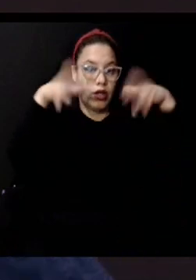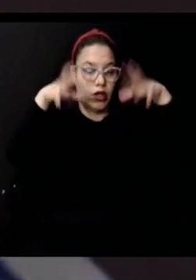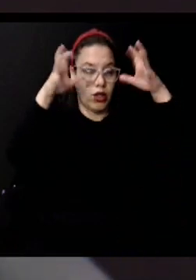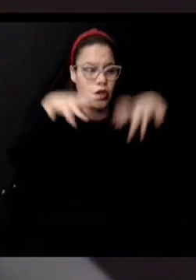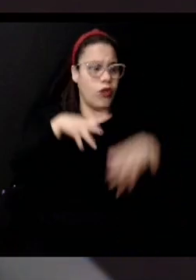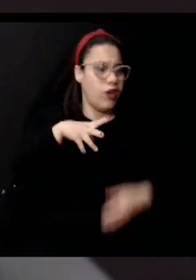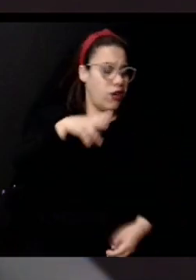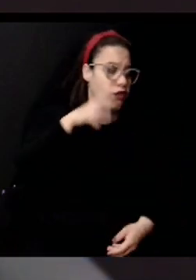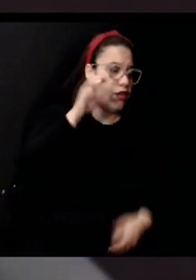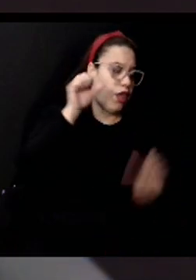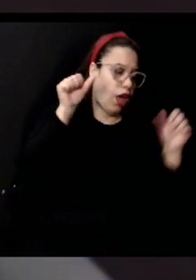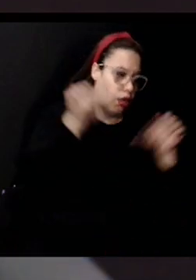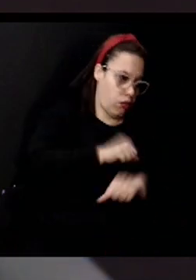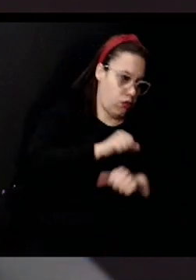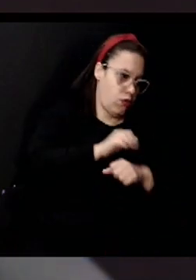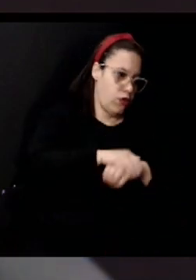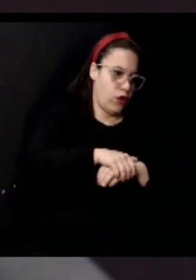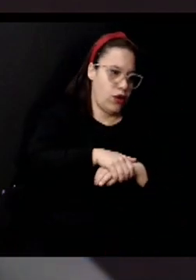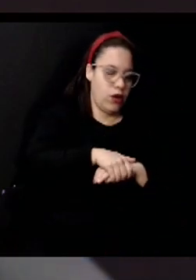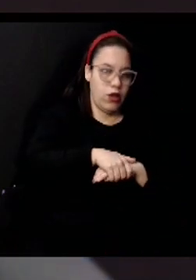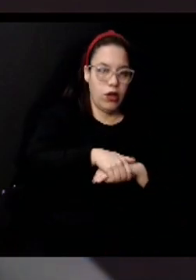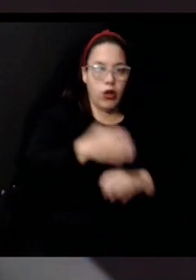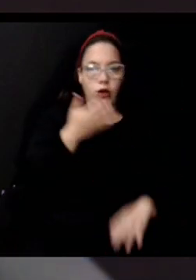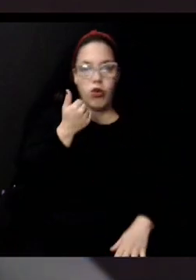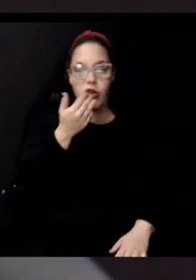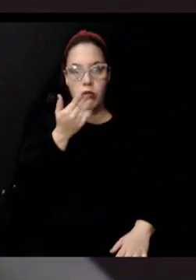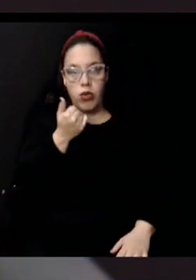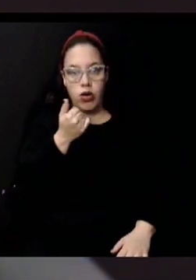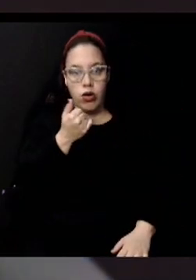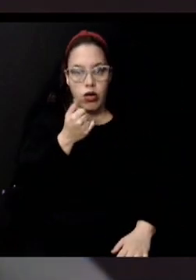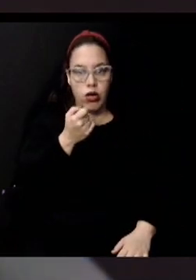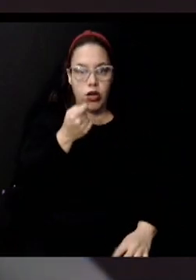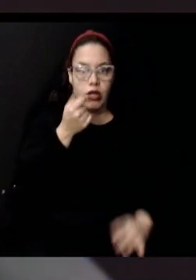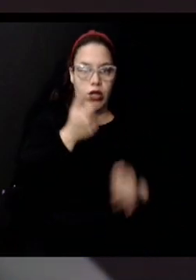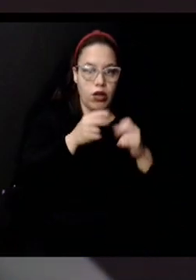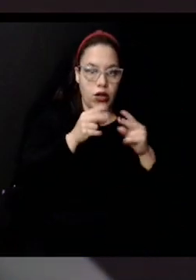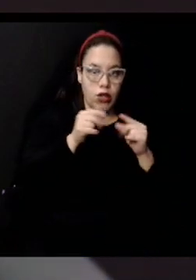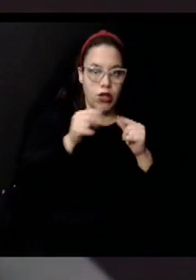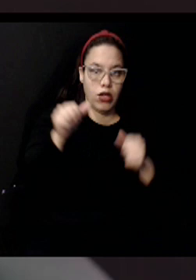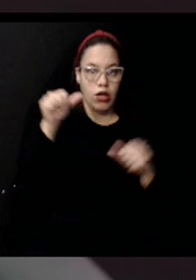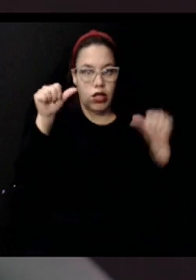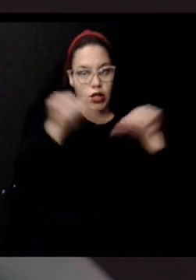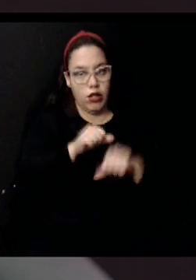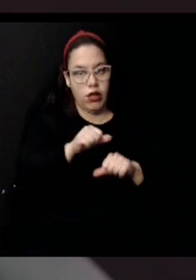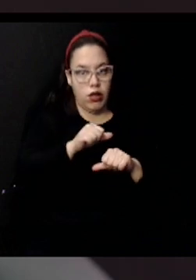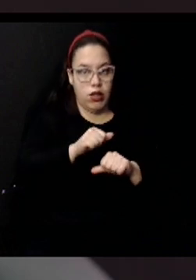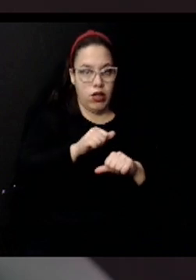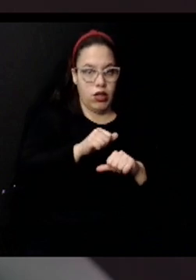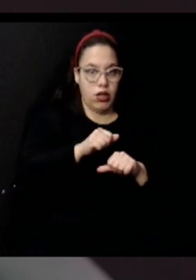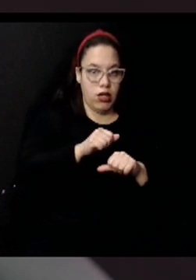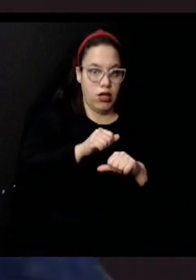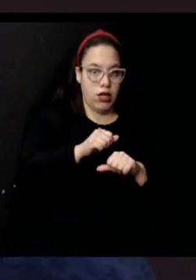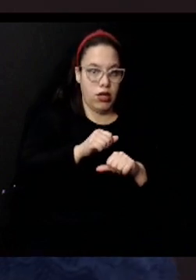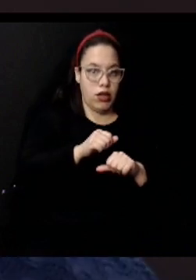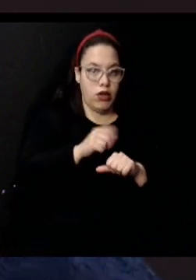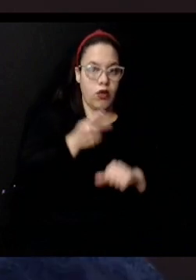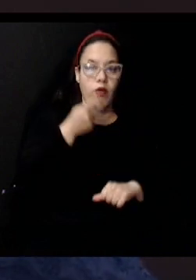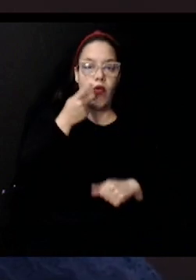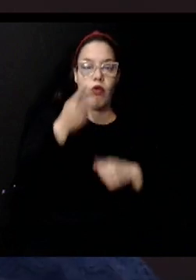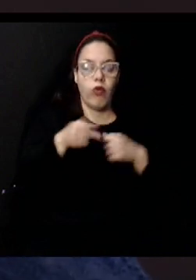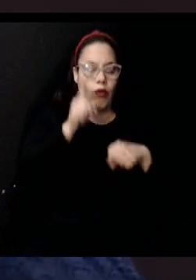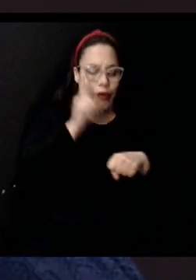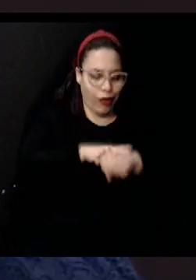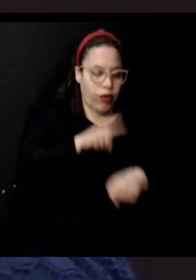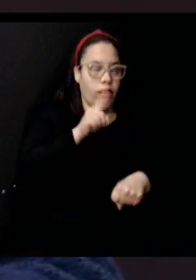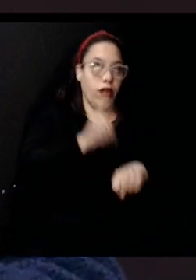né. Comer uma comida que tá um pouco mais temperada, tá ruim, a comida mais então ela vai falar o tempo inteiro, passa a